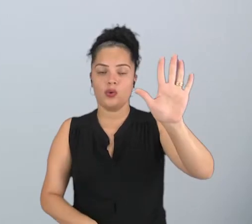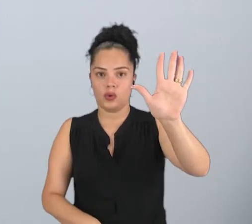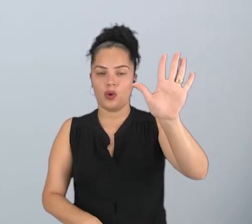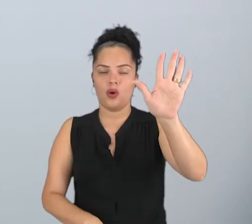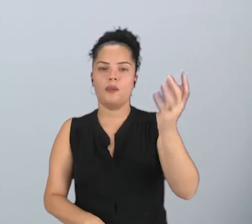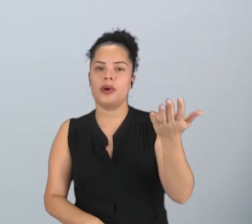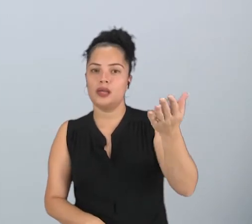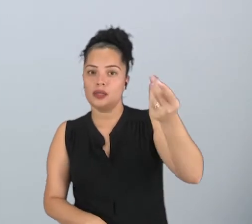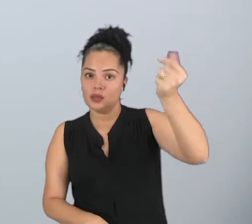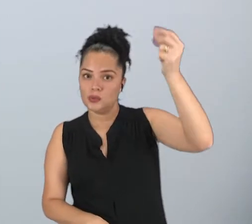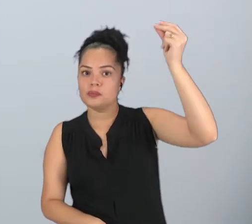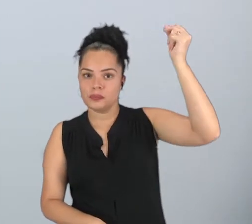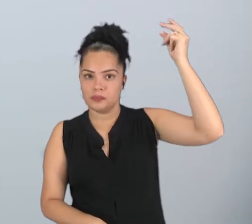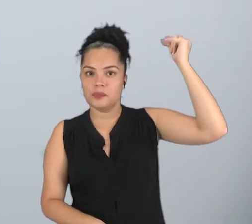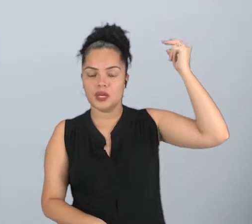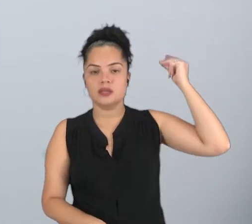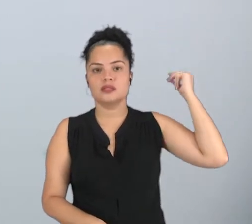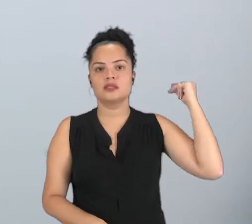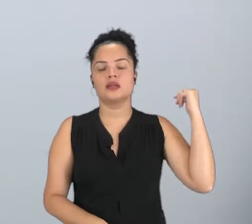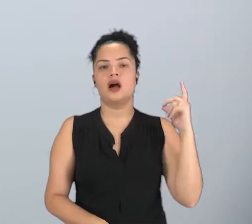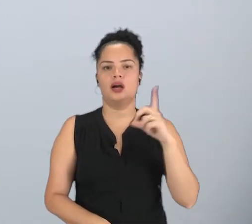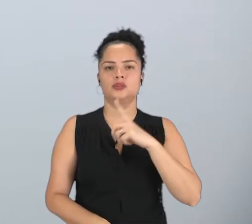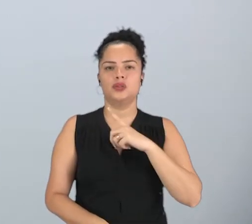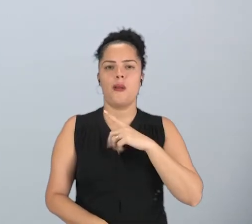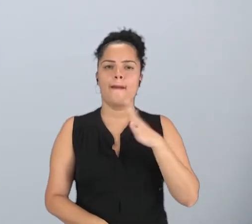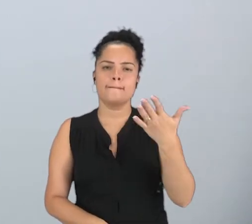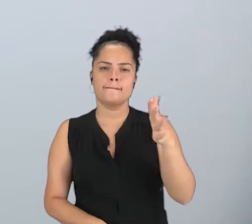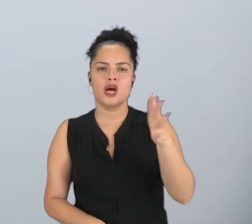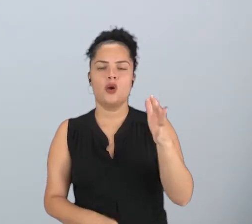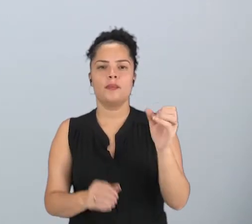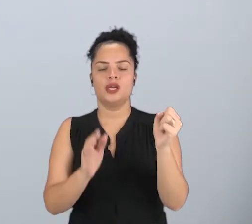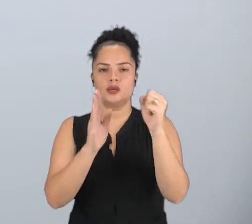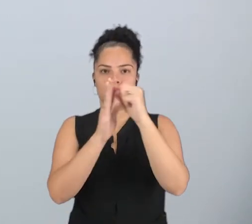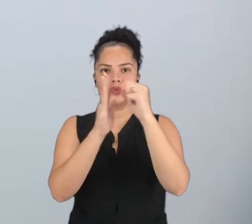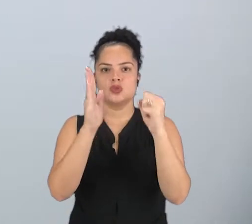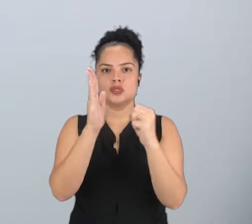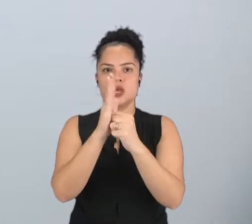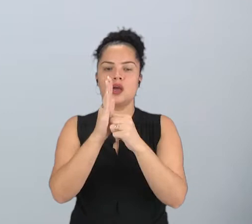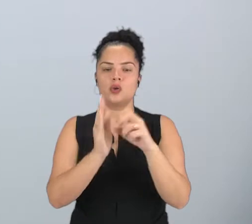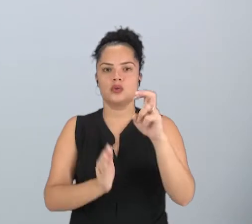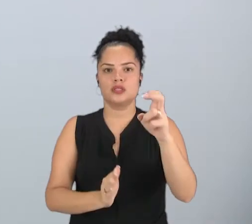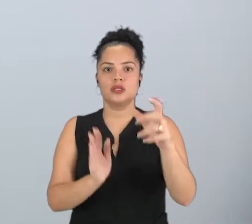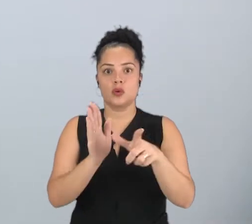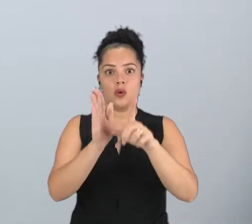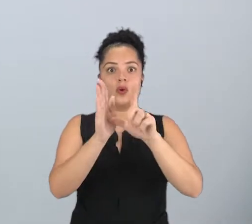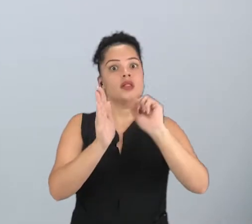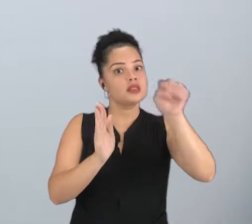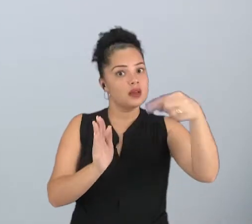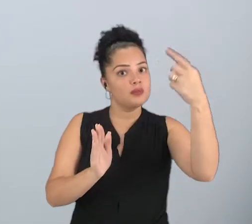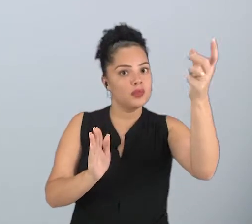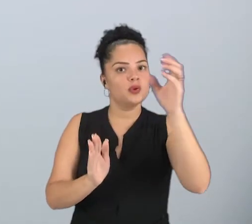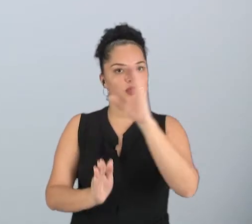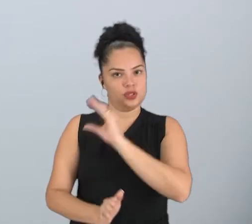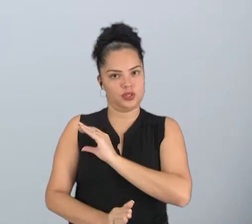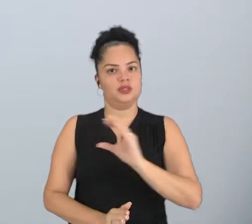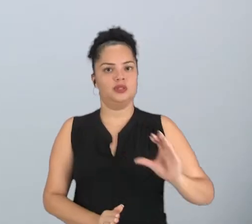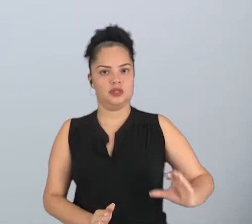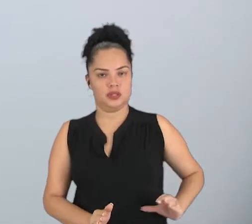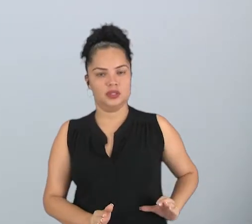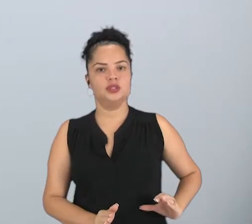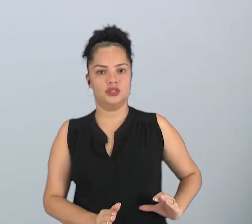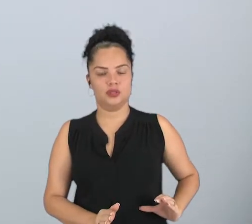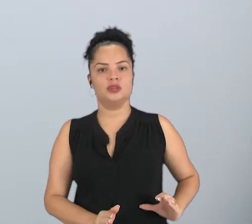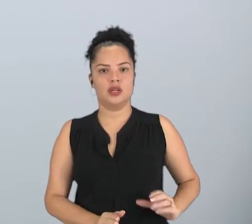da antiguidade, né? A antiguidade vai mais ou menos até o século V depois de Cristo. Do século V até o século XV, nós temos a